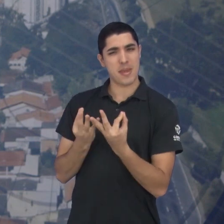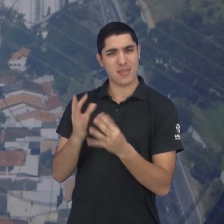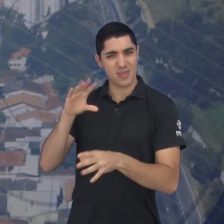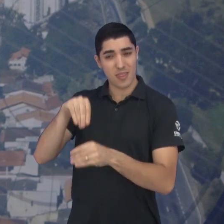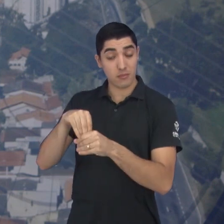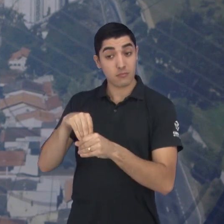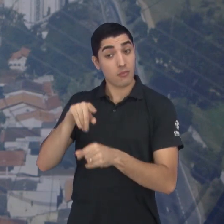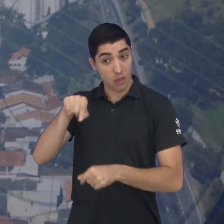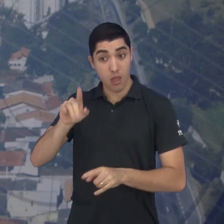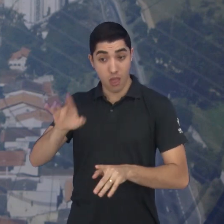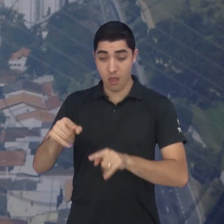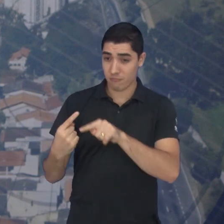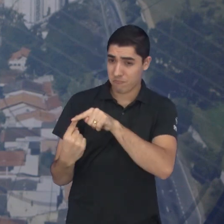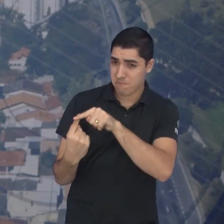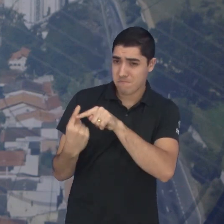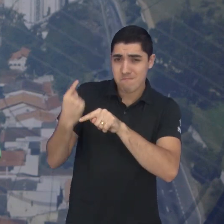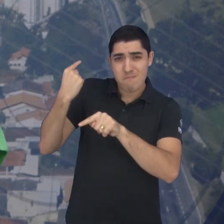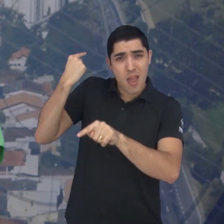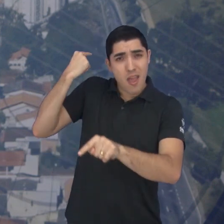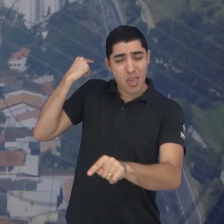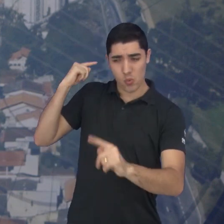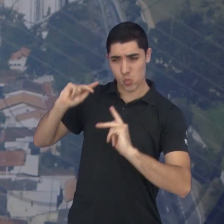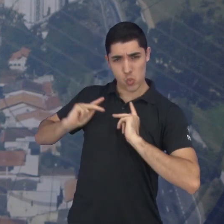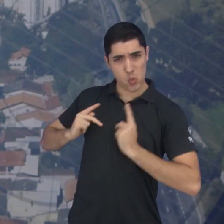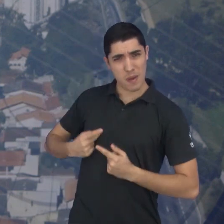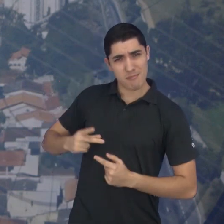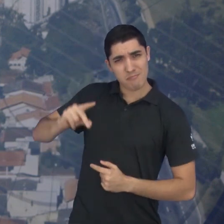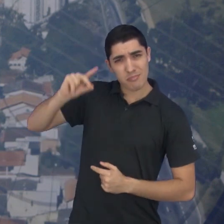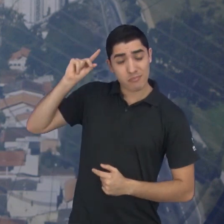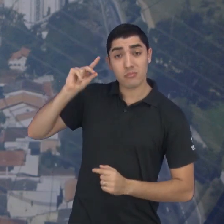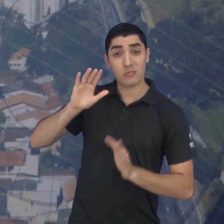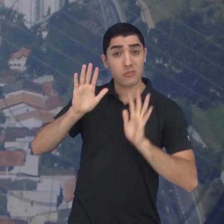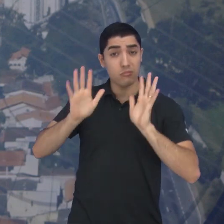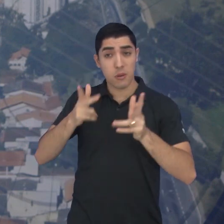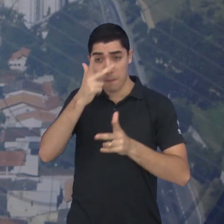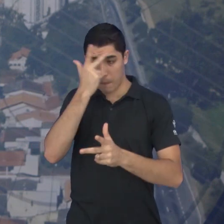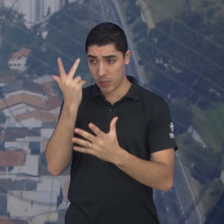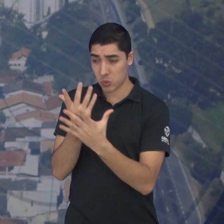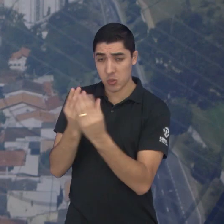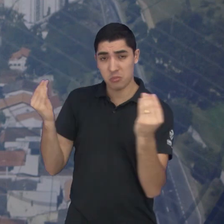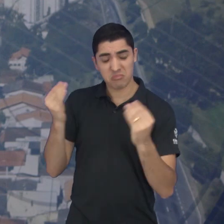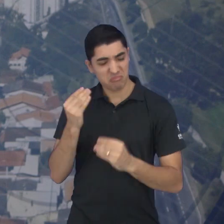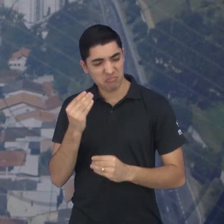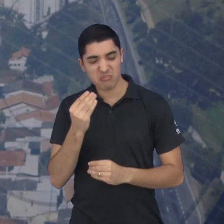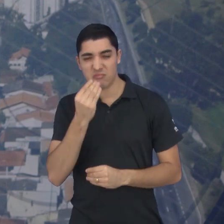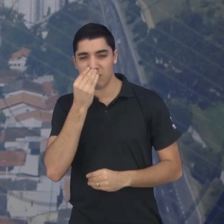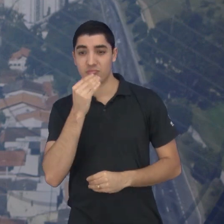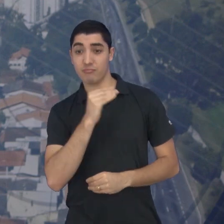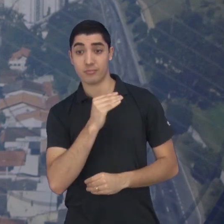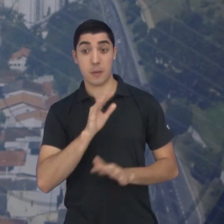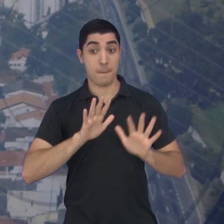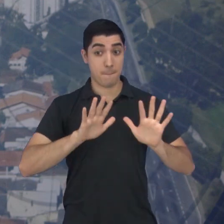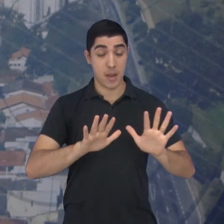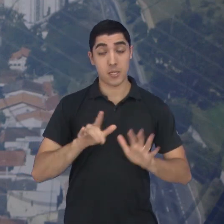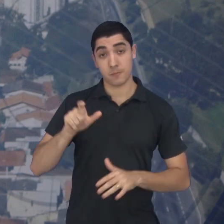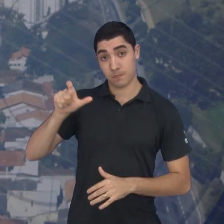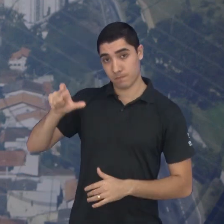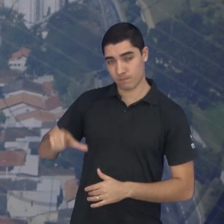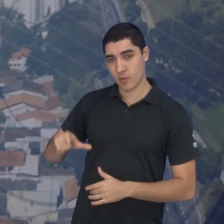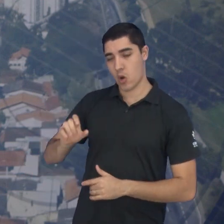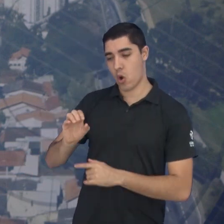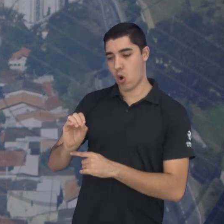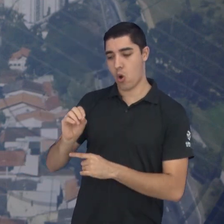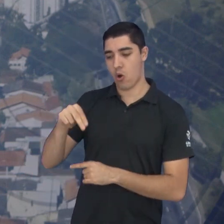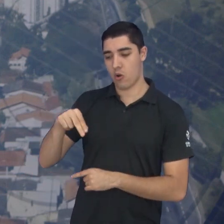os primórdios da humanidade, sempre foi invisível aos olhos de muita gente. E segundo a Oxfam Brasil,